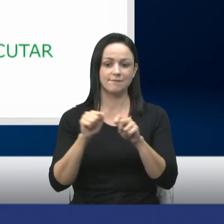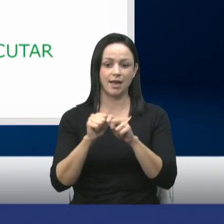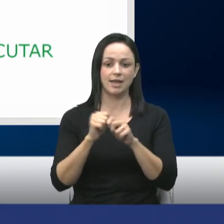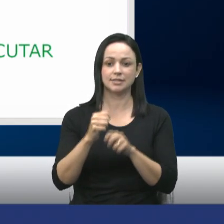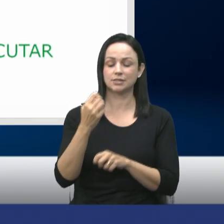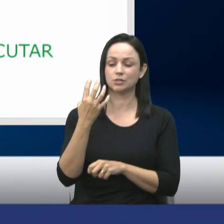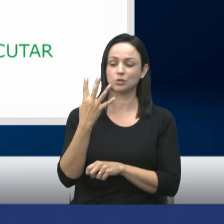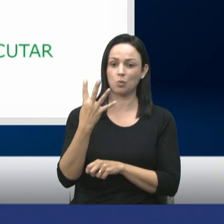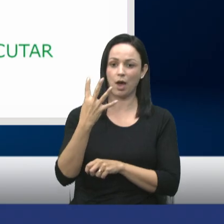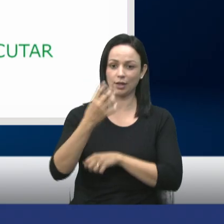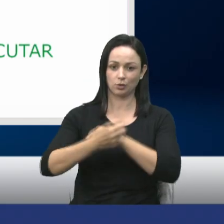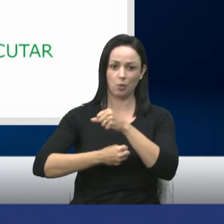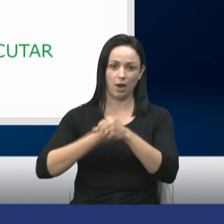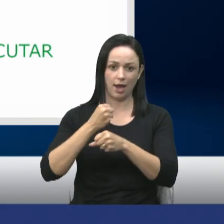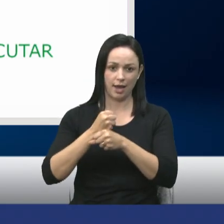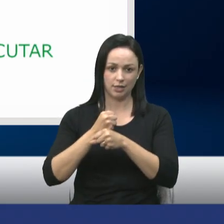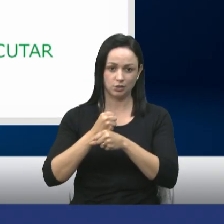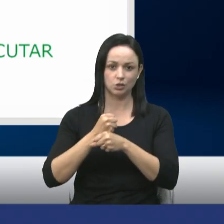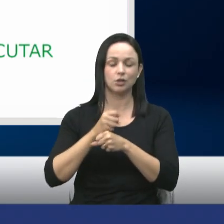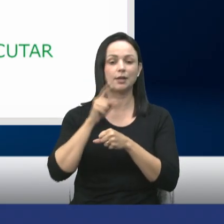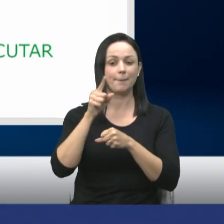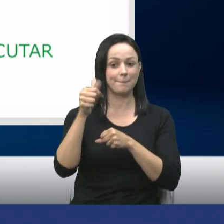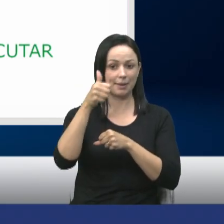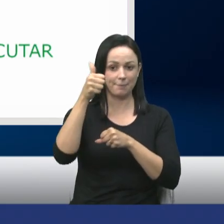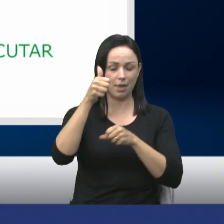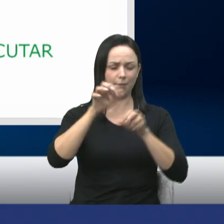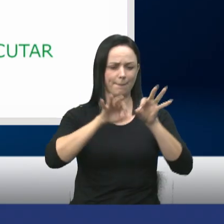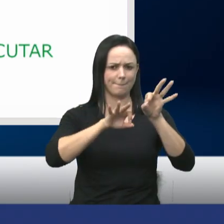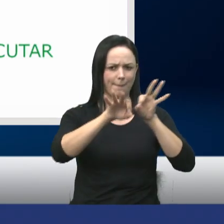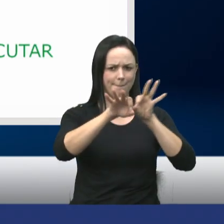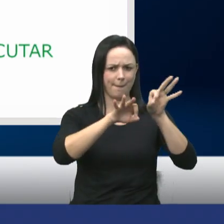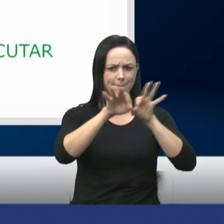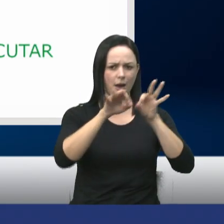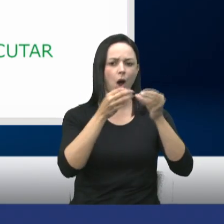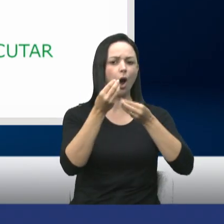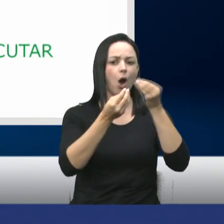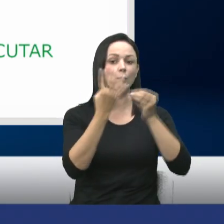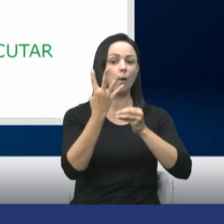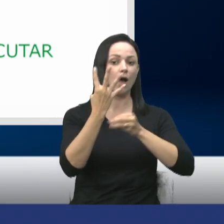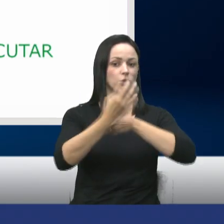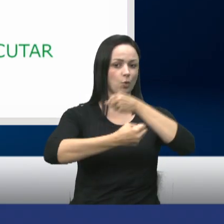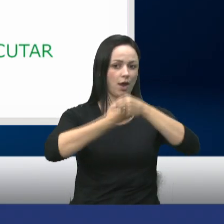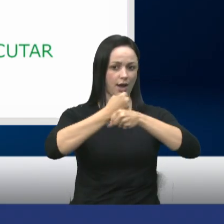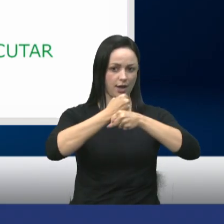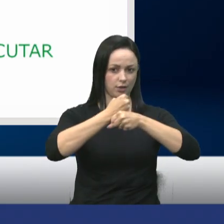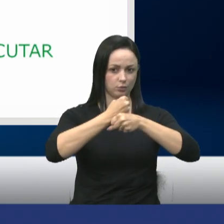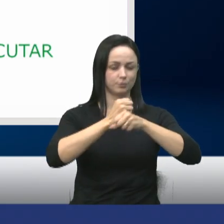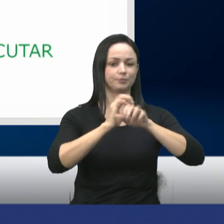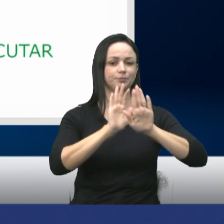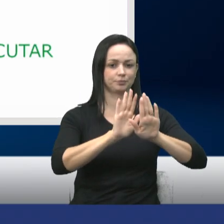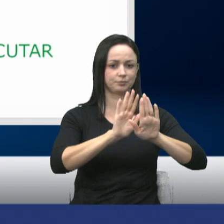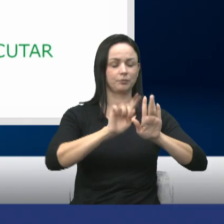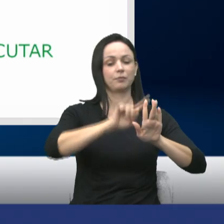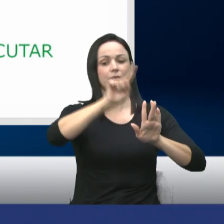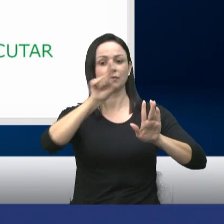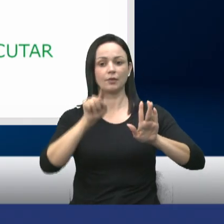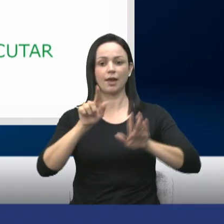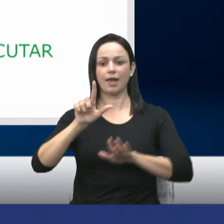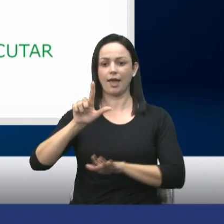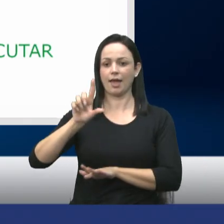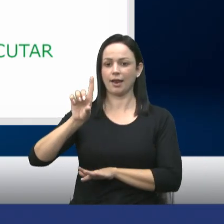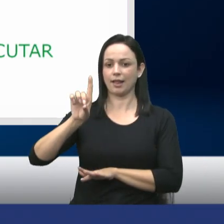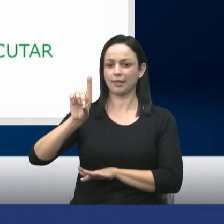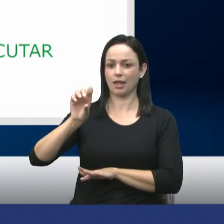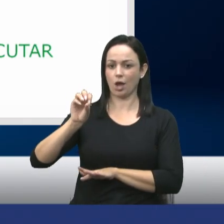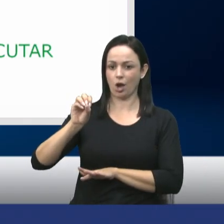anos, é a peça que a gente planeja os próximos 4 anos. A LDO a gente faz todo ano